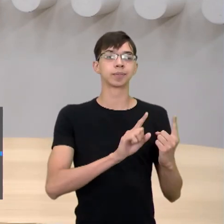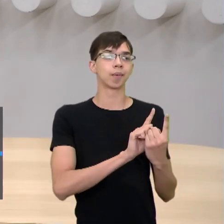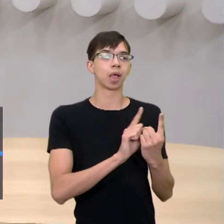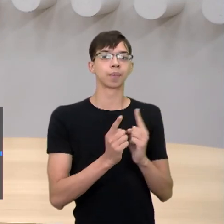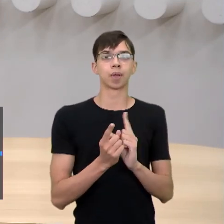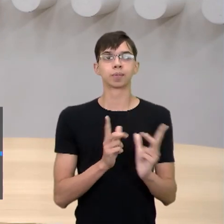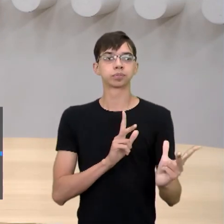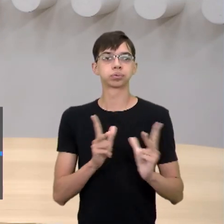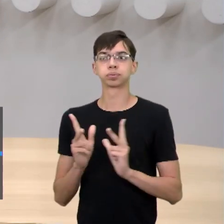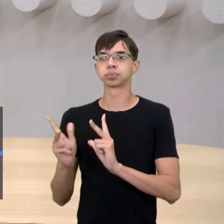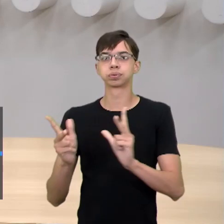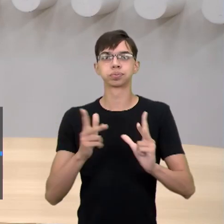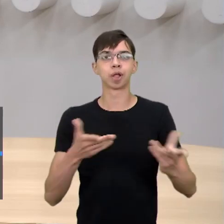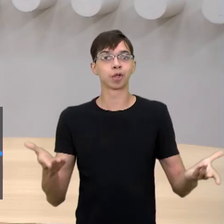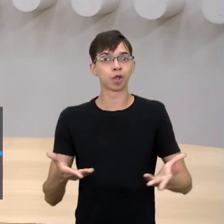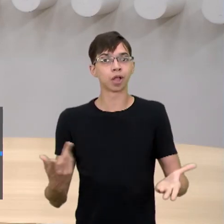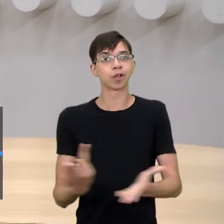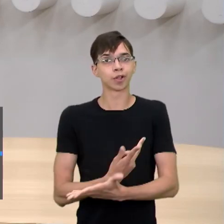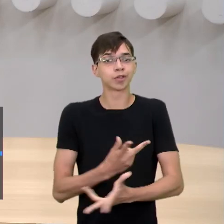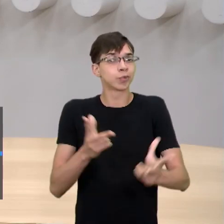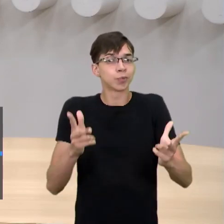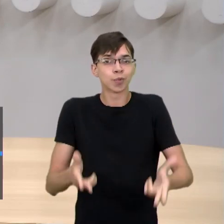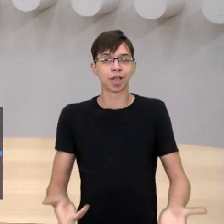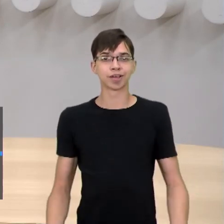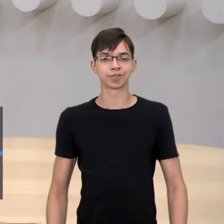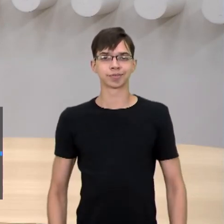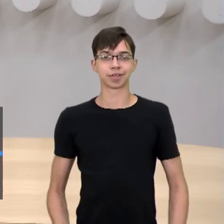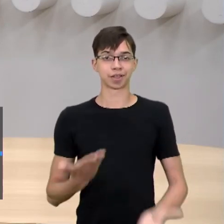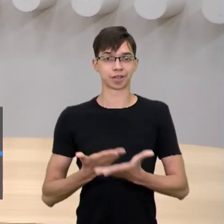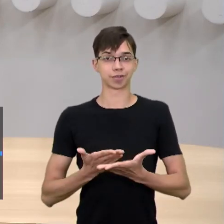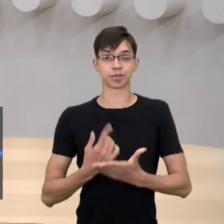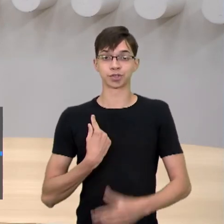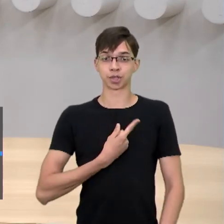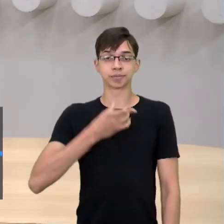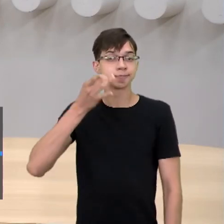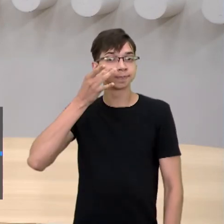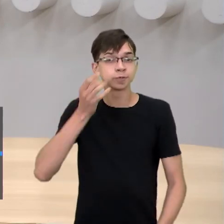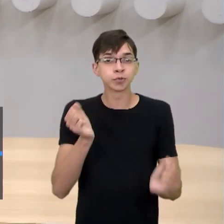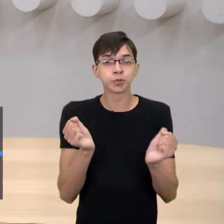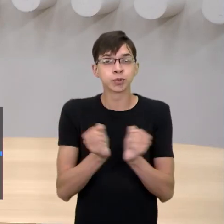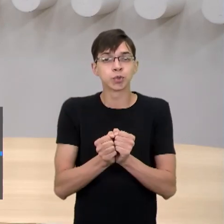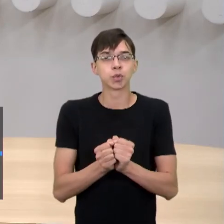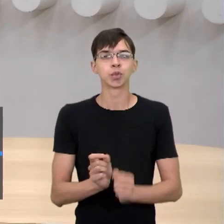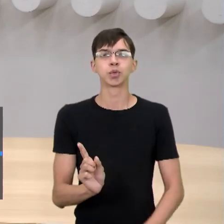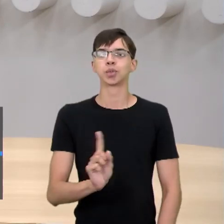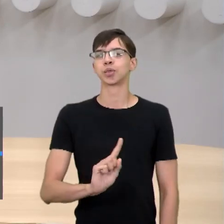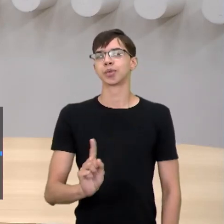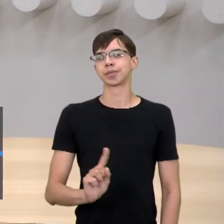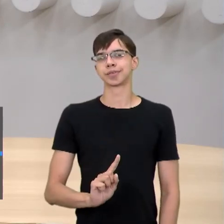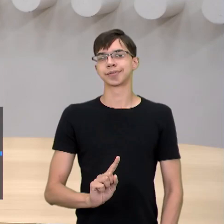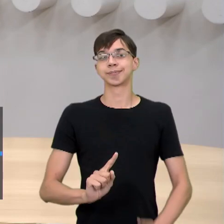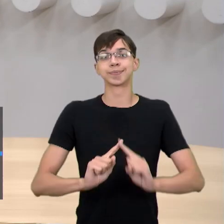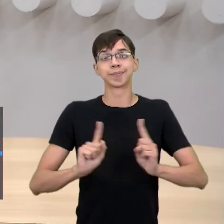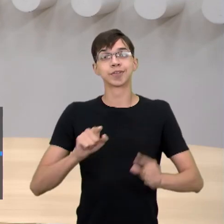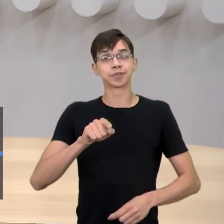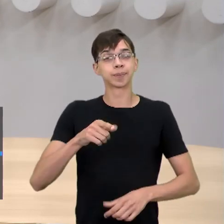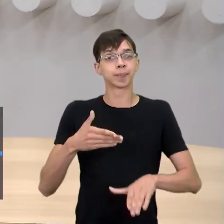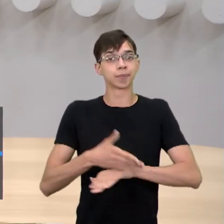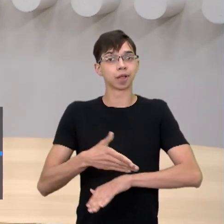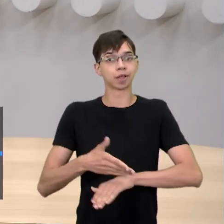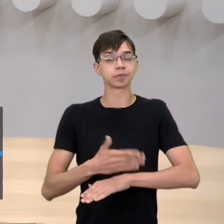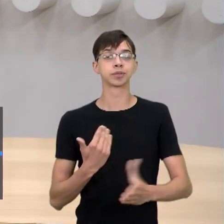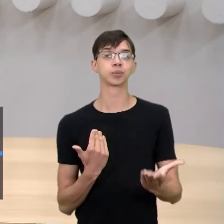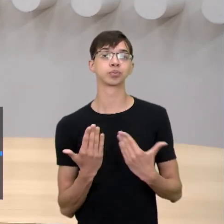acontecendo agora. Essa aula, por mais que a gente não esteja fisicamente juntos, o fato de que você está interagindo comigo, que você está